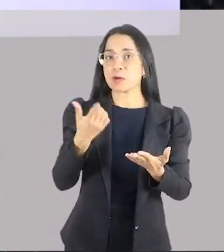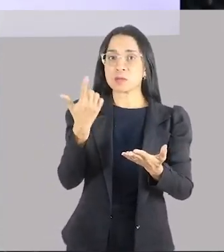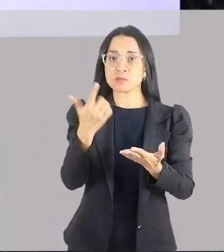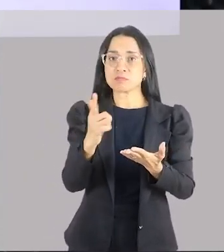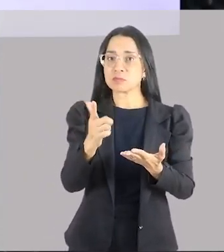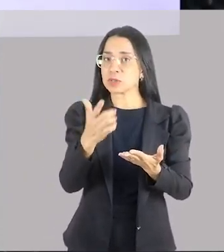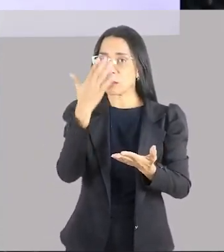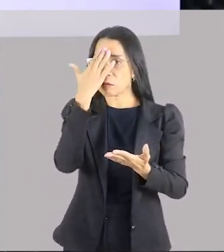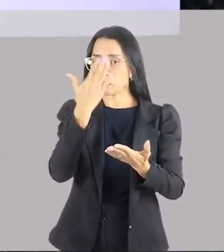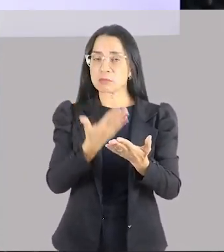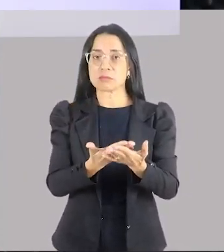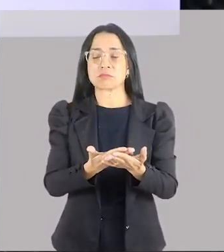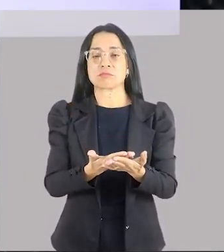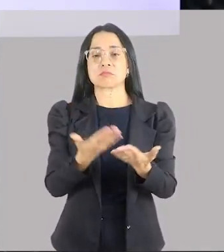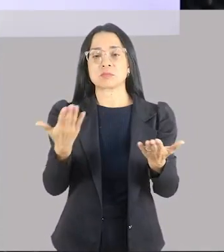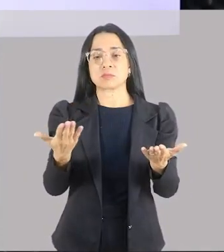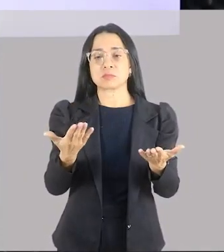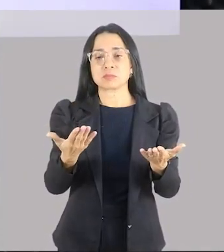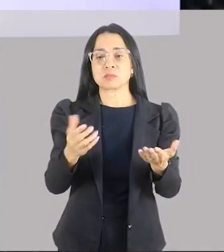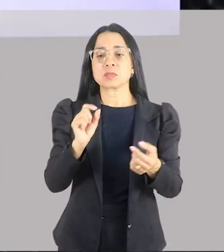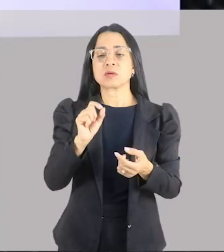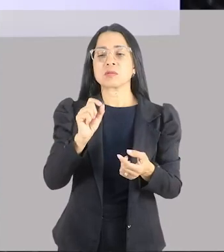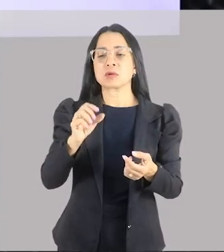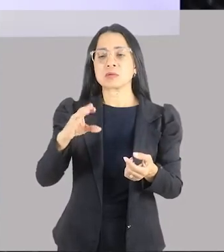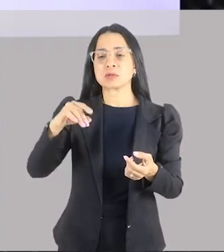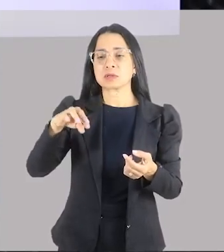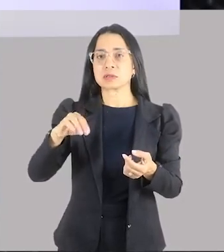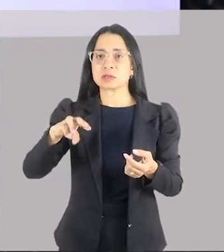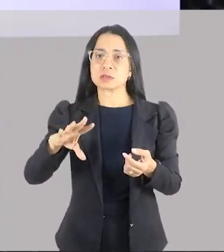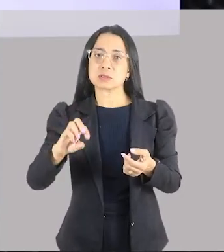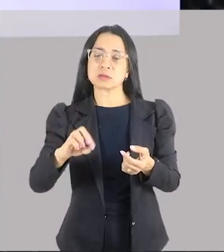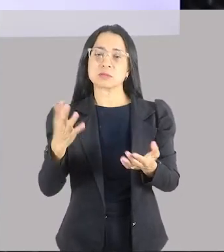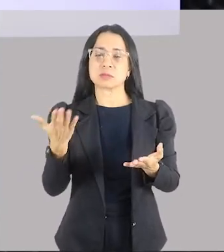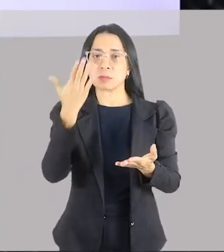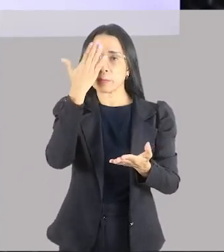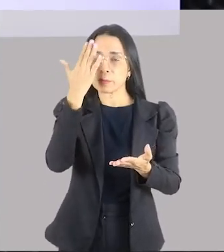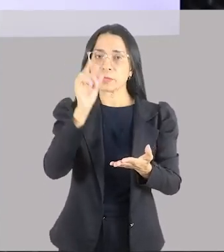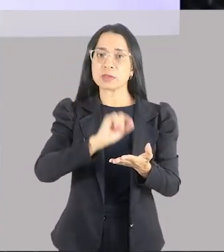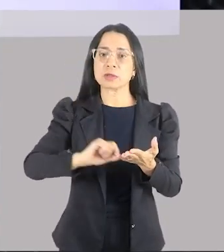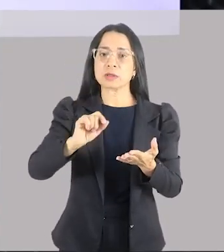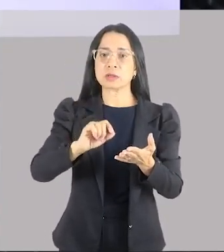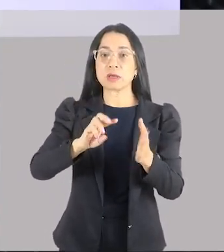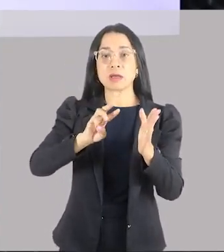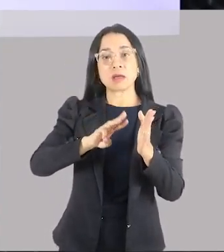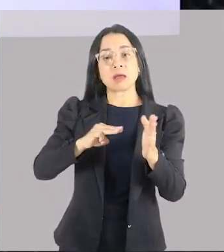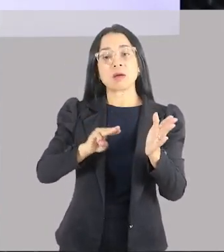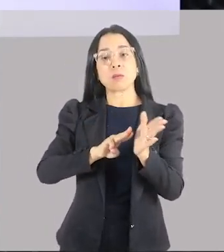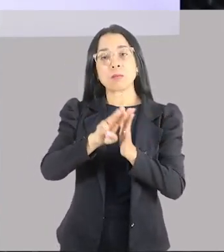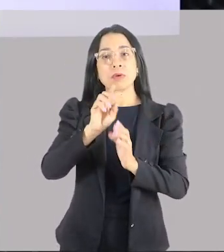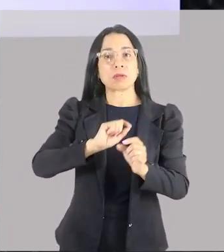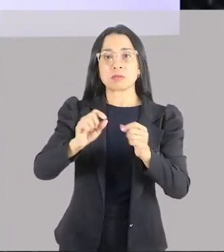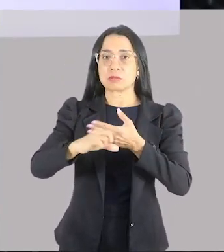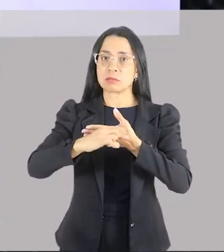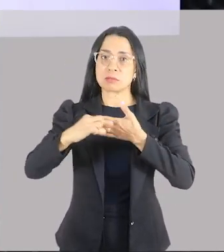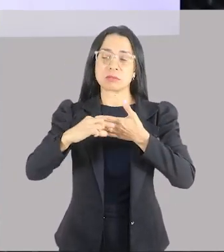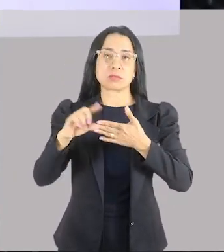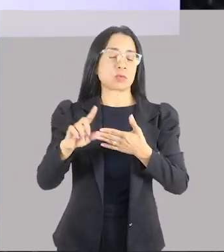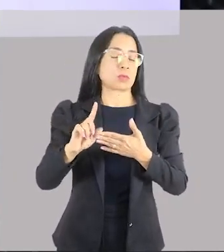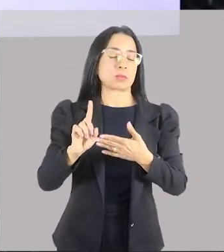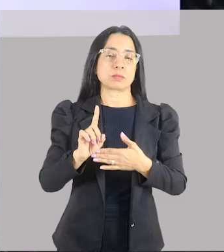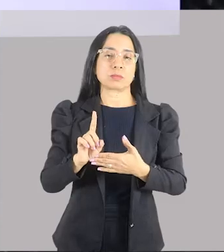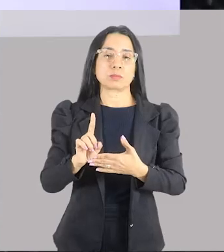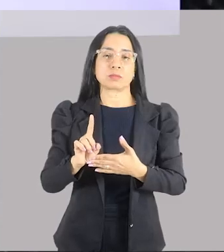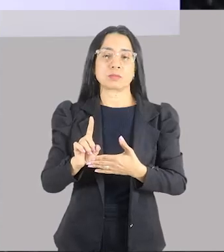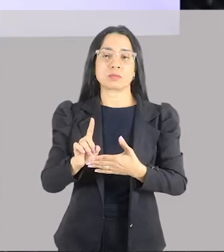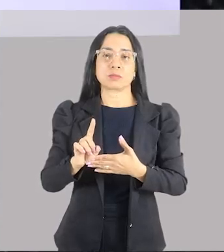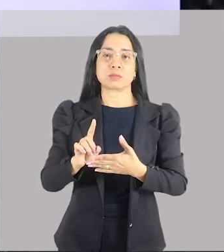ter certeza. Então, é um ceticismo. Agora, entenda. É o método, não é o autor.